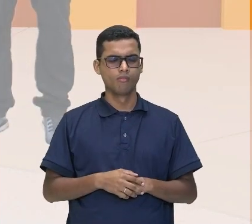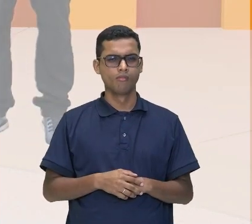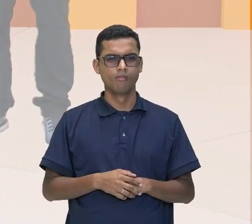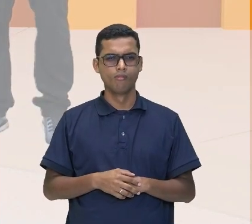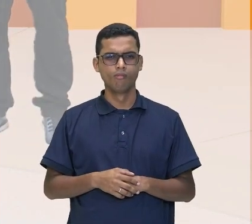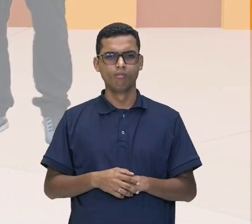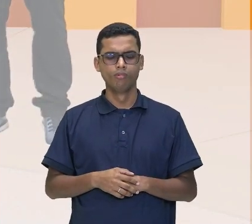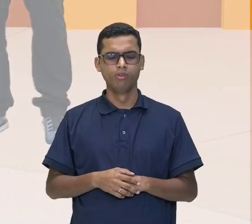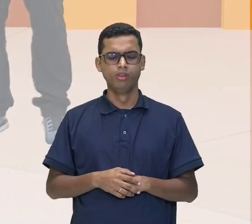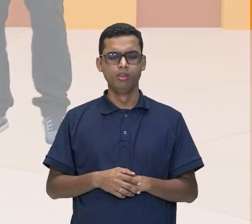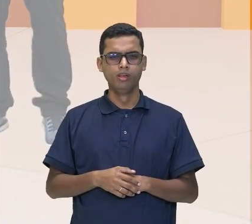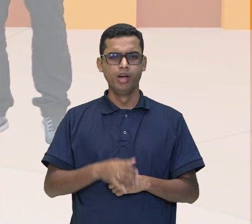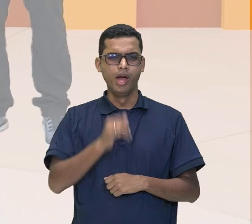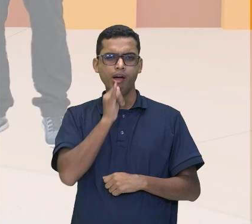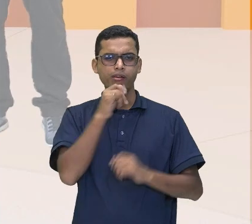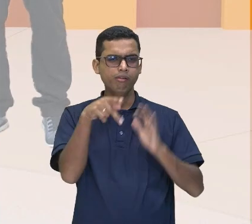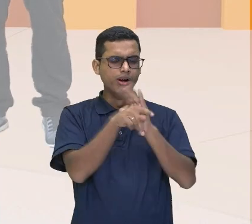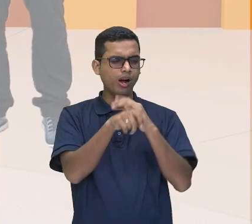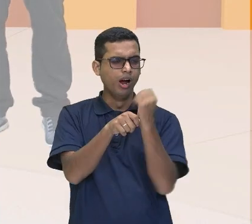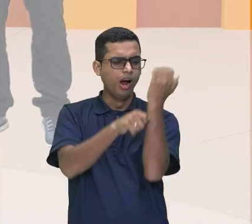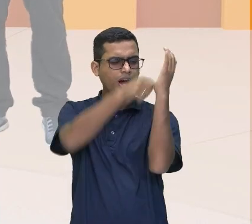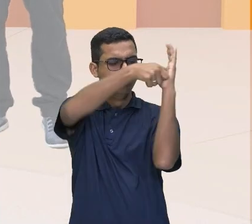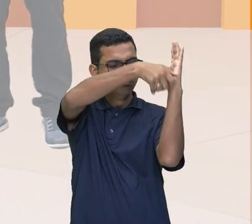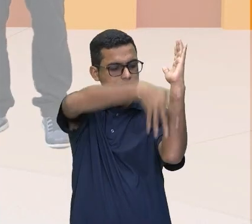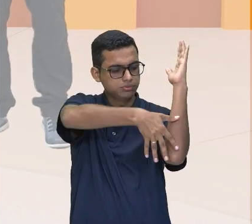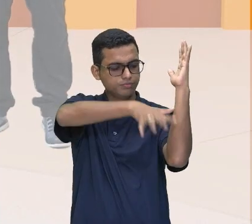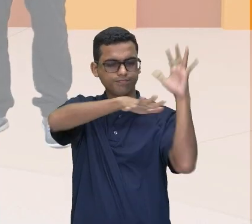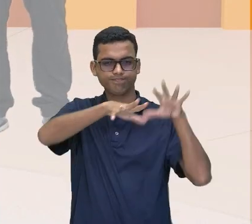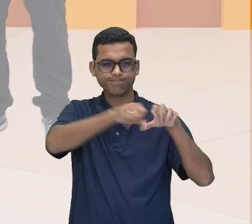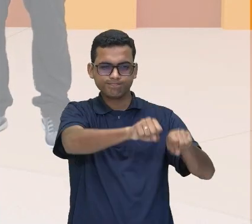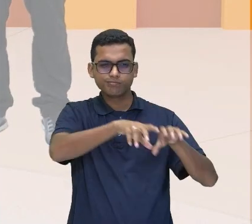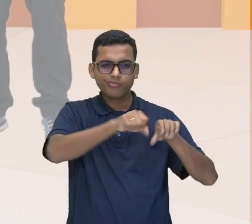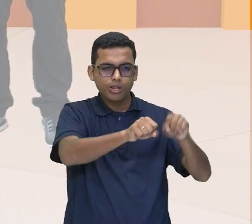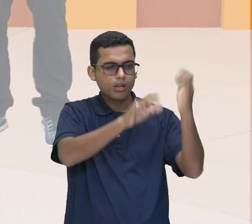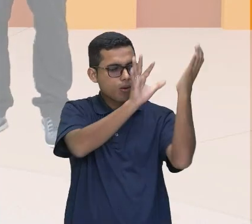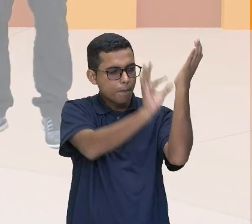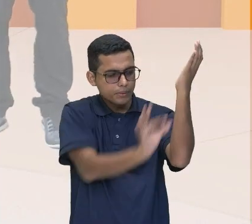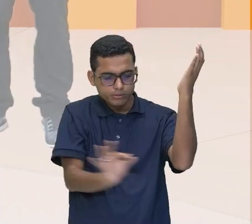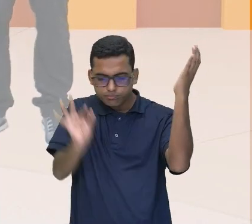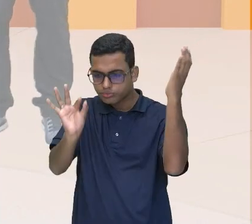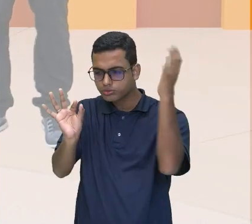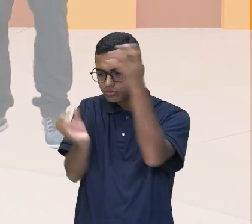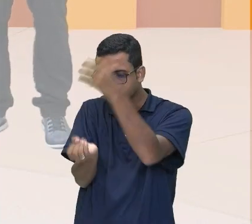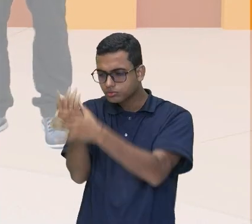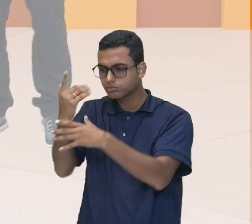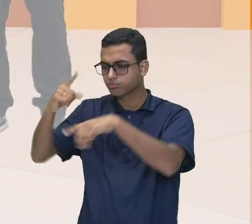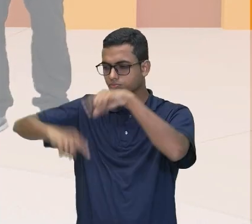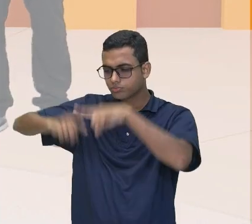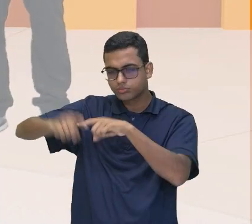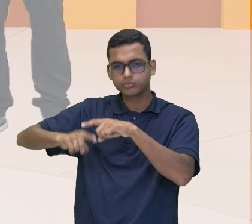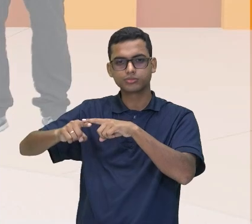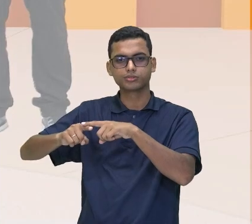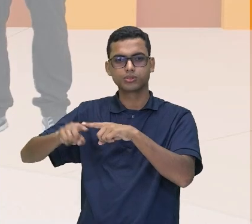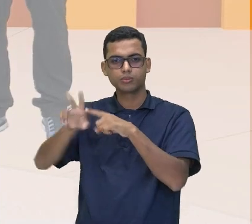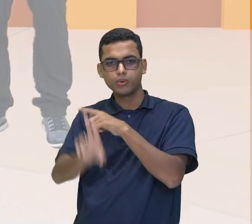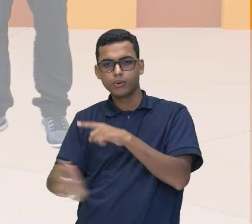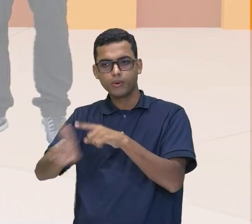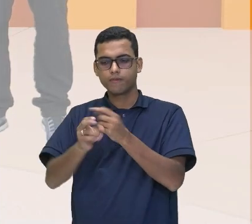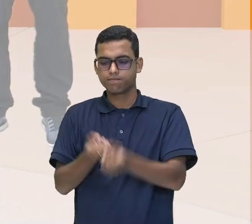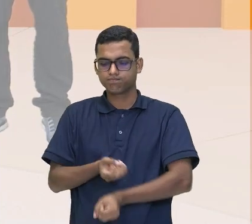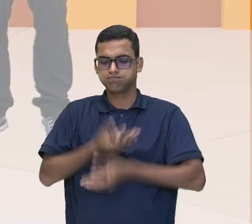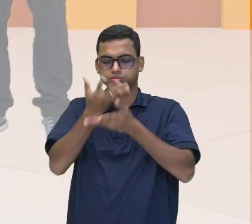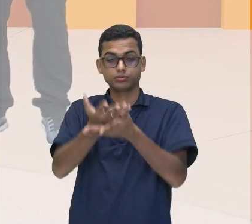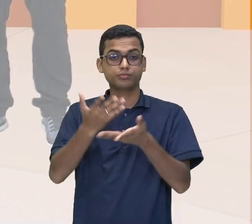né? Então, essa é a estética, né? Cria-se uma beleza ali, através desse